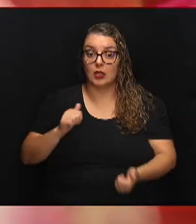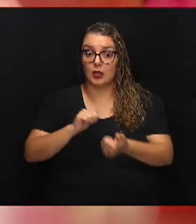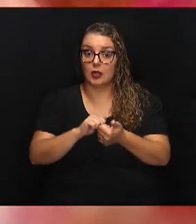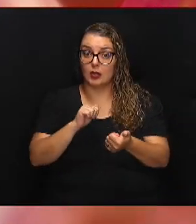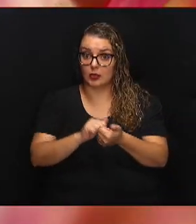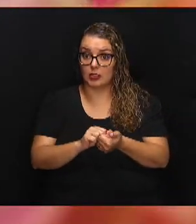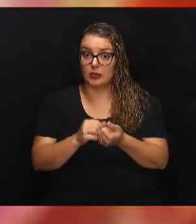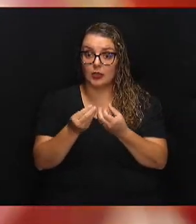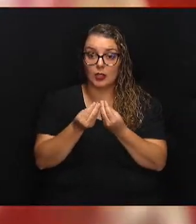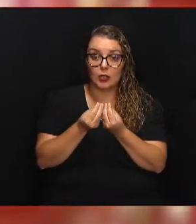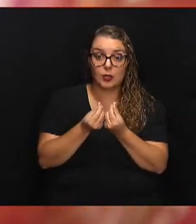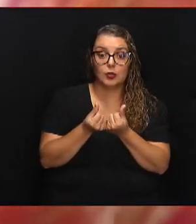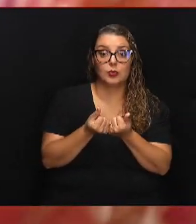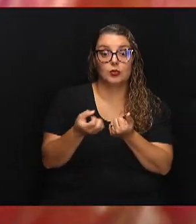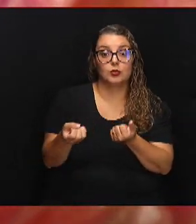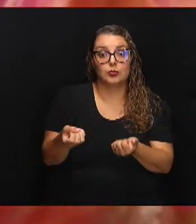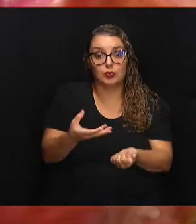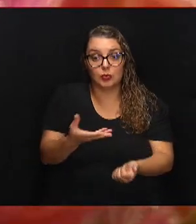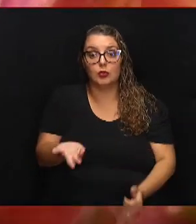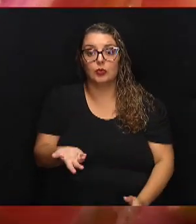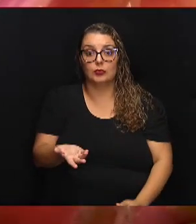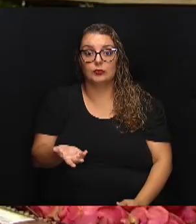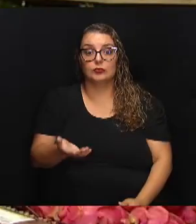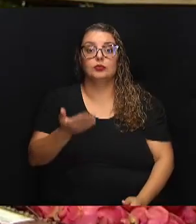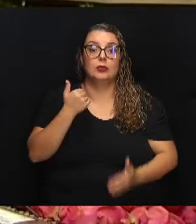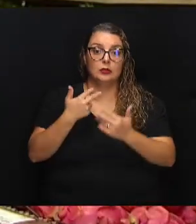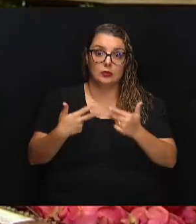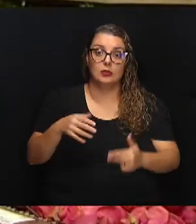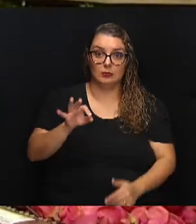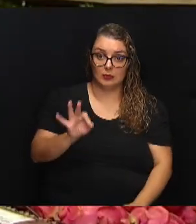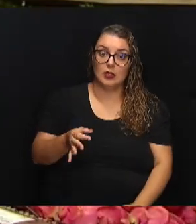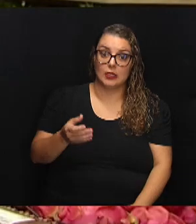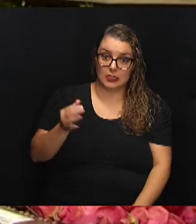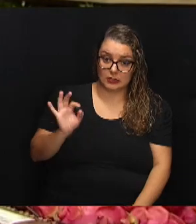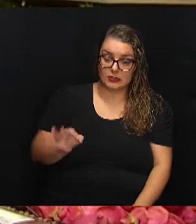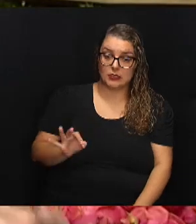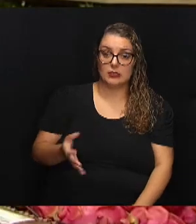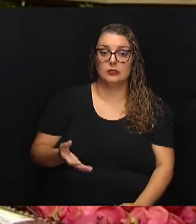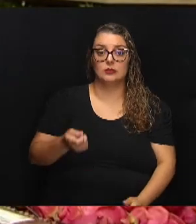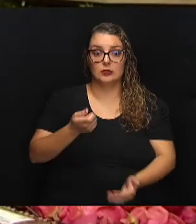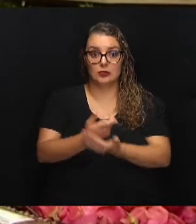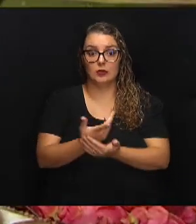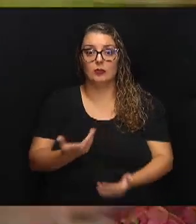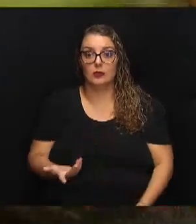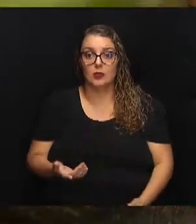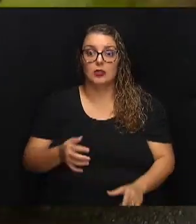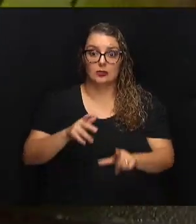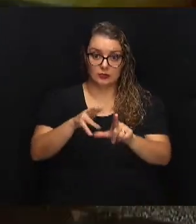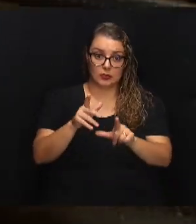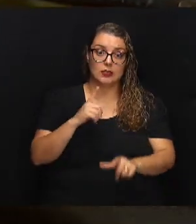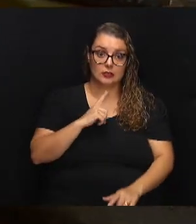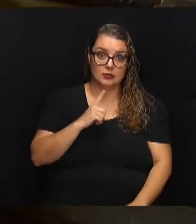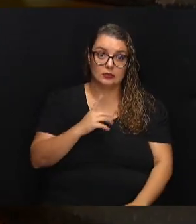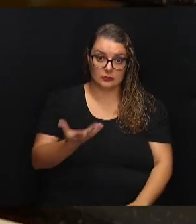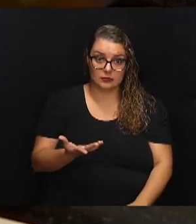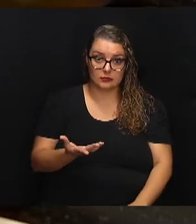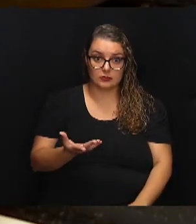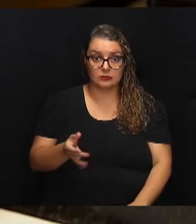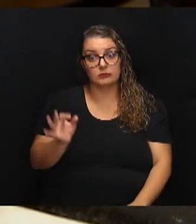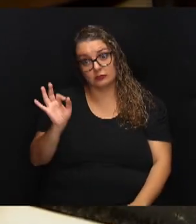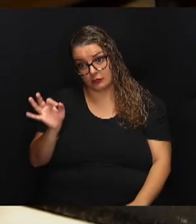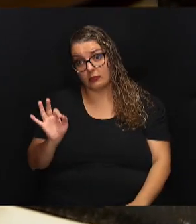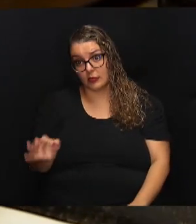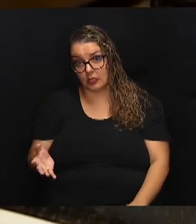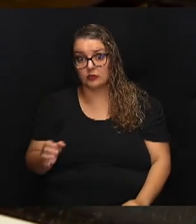alimento torna a compra mais assertiva. Quando a gente fala o produto, ele tem um QR Code, que é uma tendência hoje